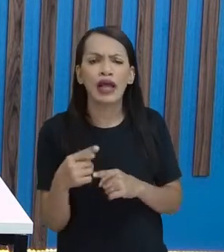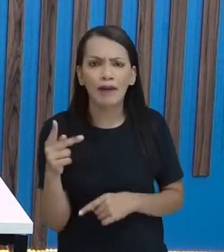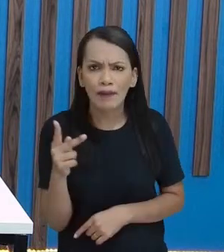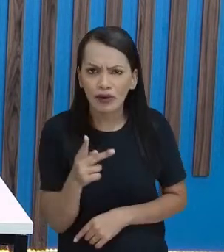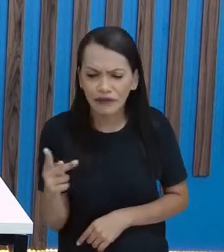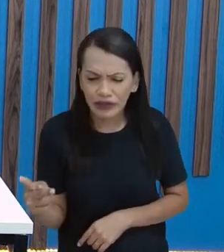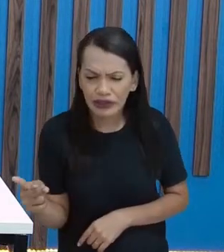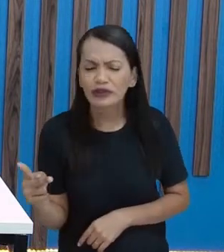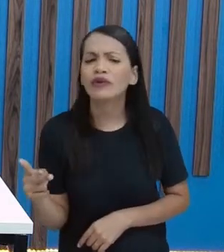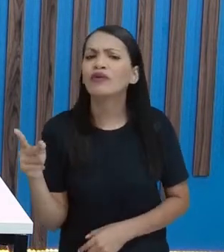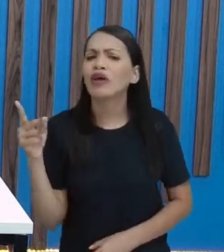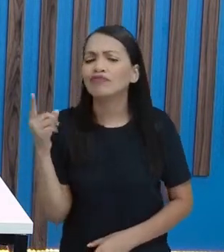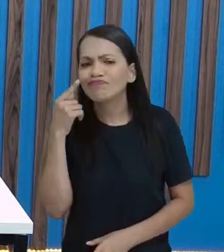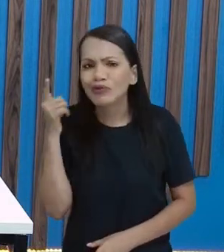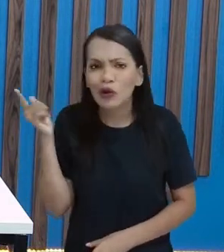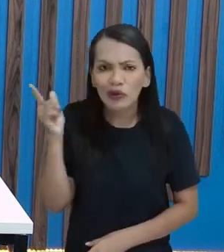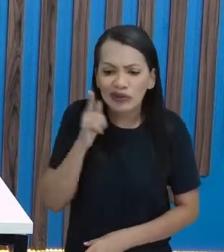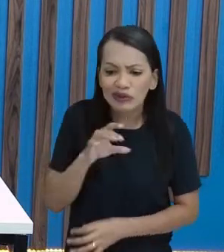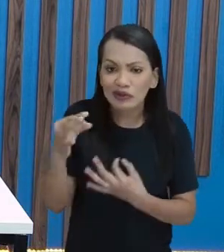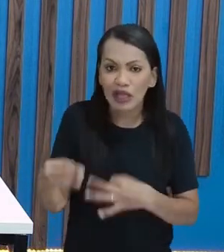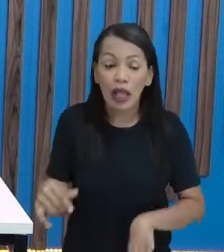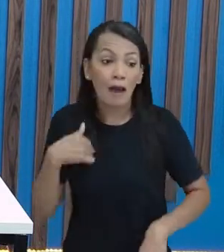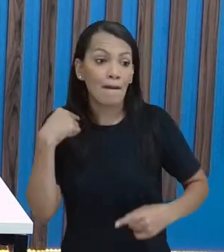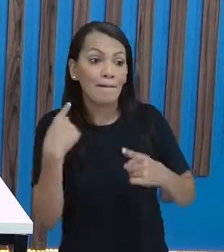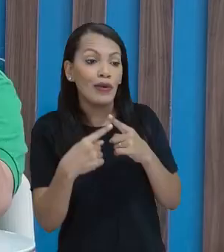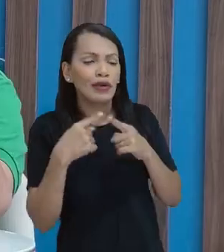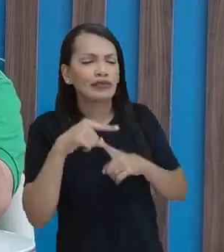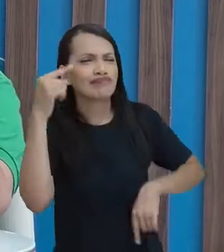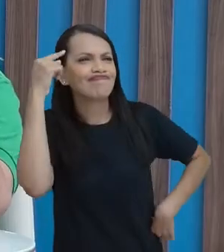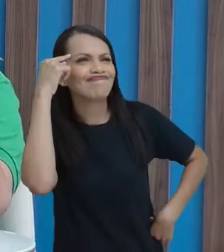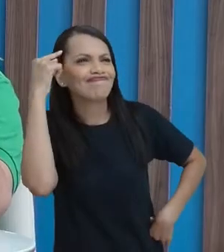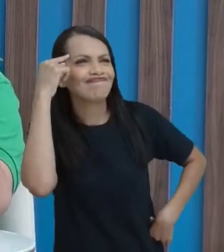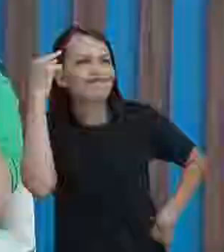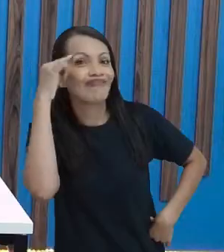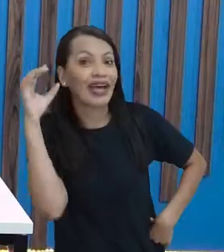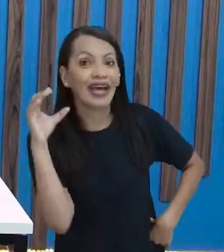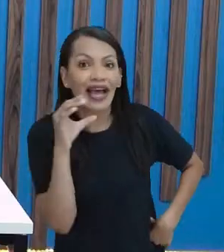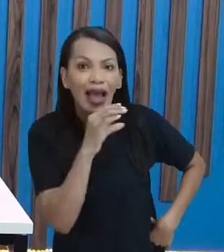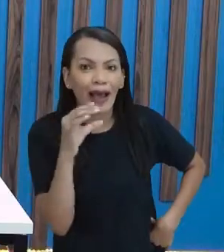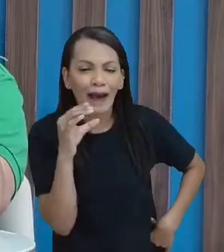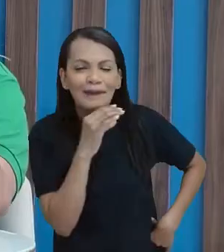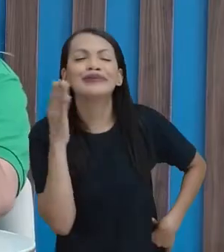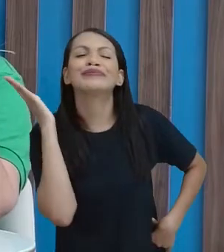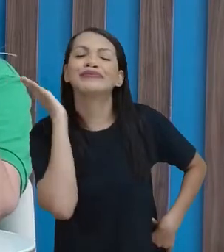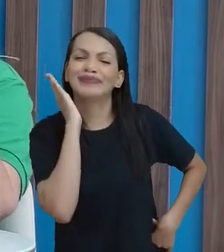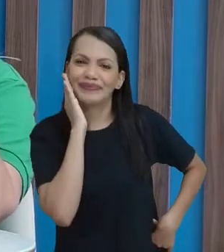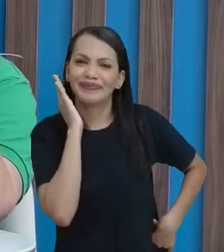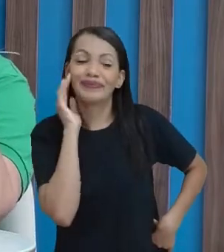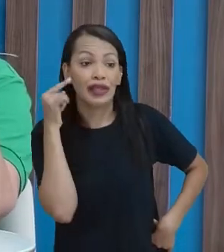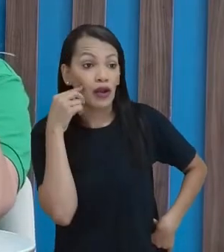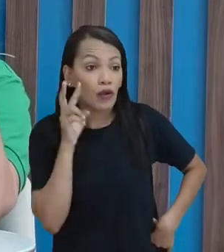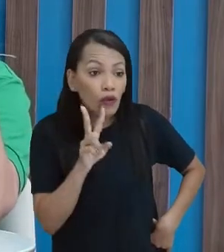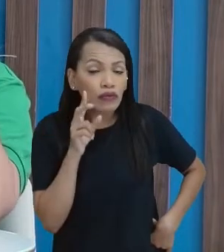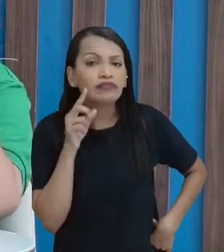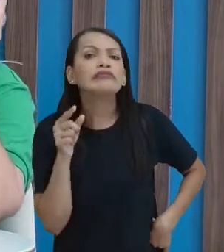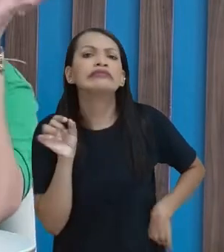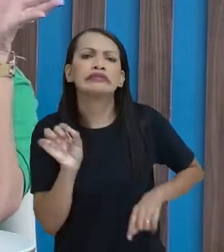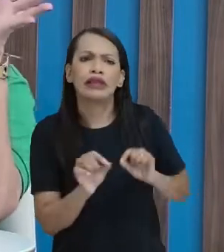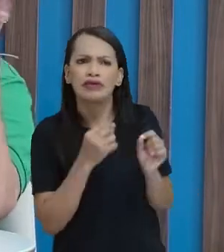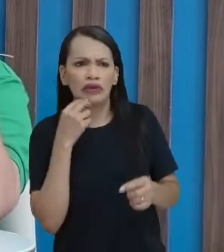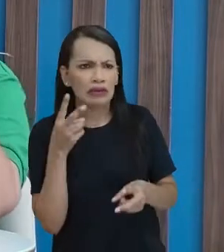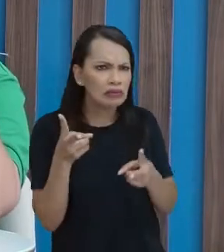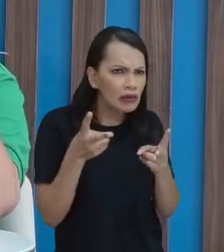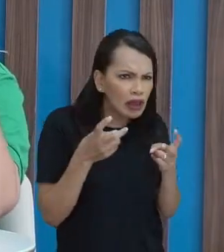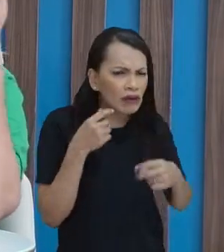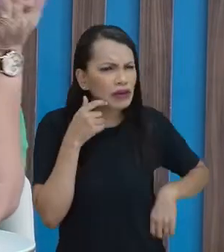conta rápida. Pois é, ela fez Usei um a cálculo. mente e fiz rapidozinho. Olhei, por isso que eu repeti, né? Que eu não estava prestando